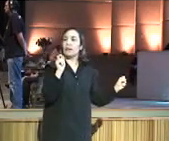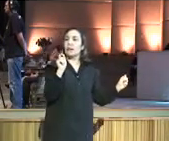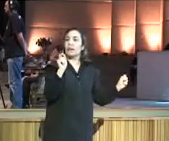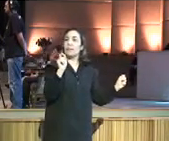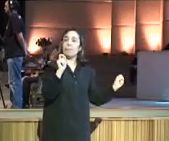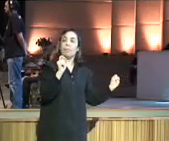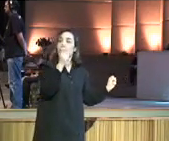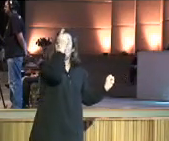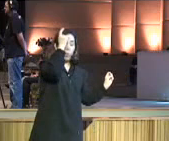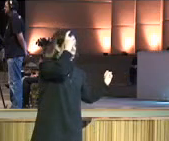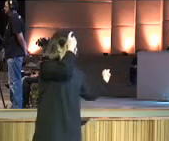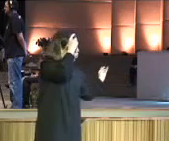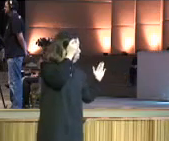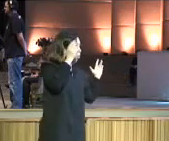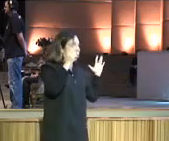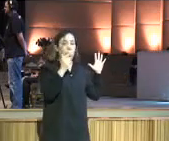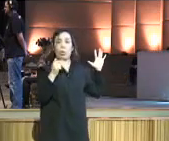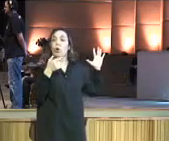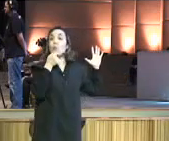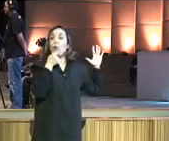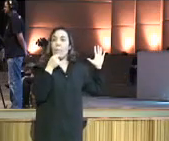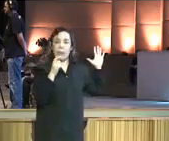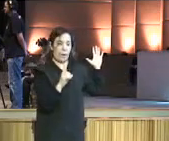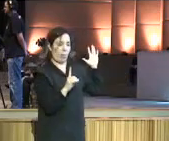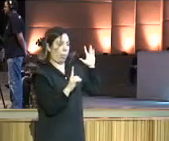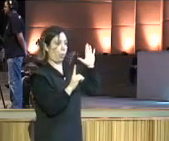atropela o general, e ele morre.